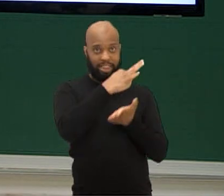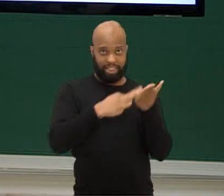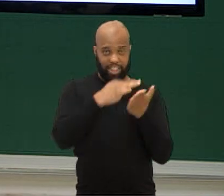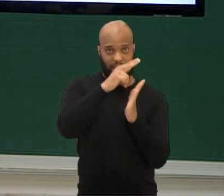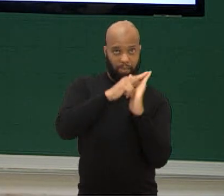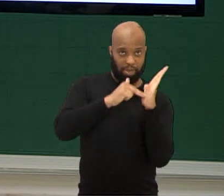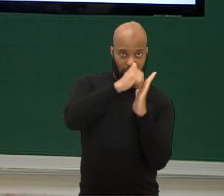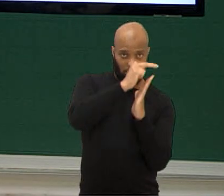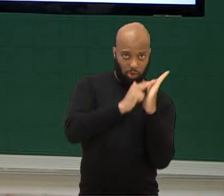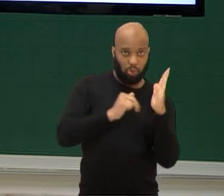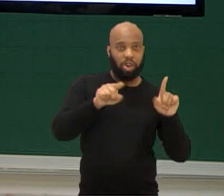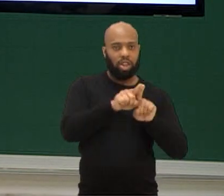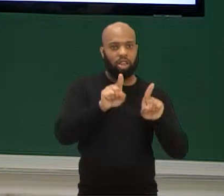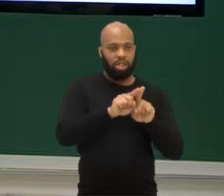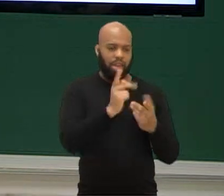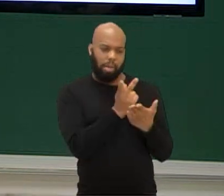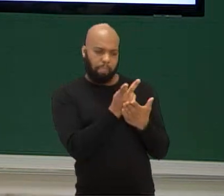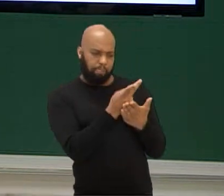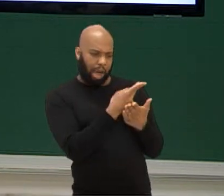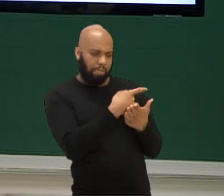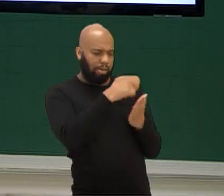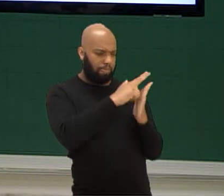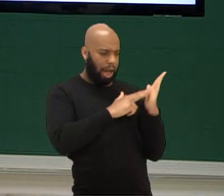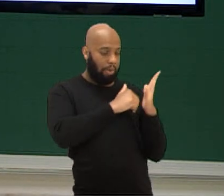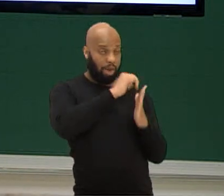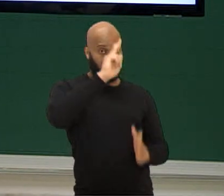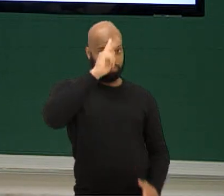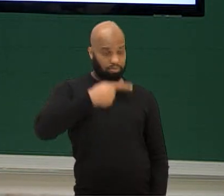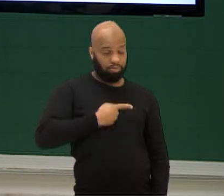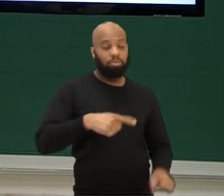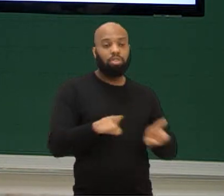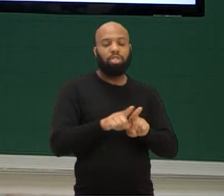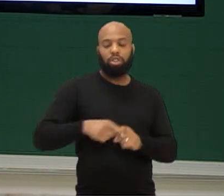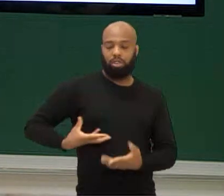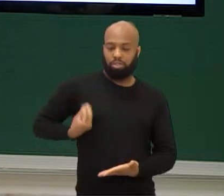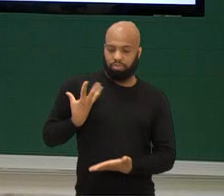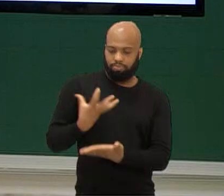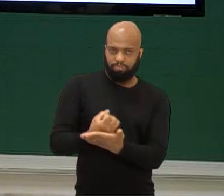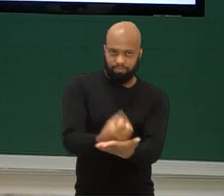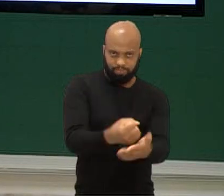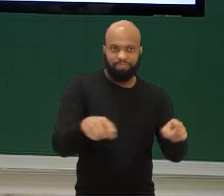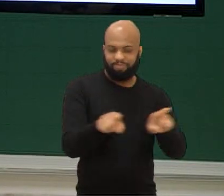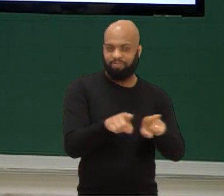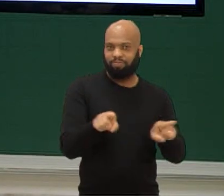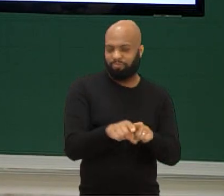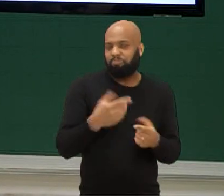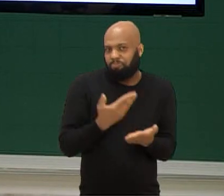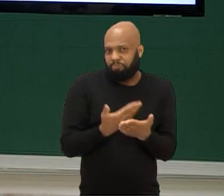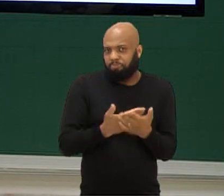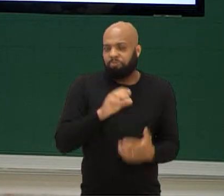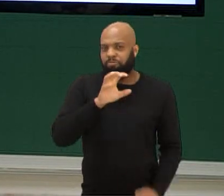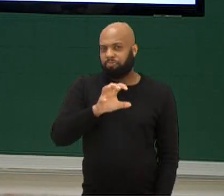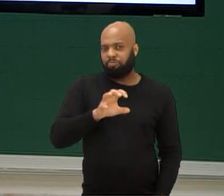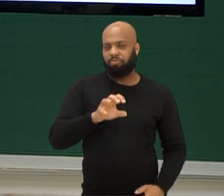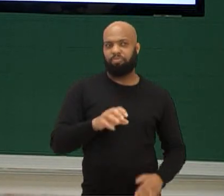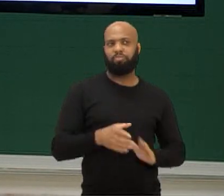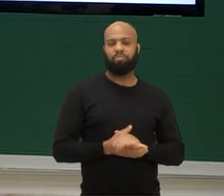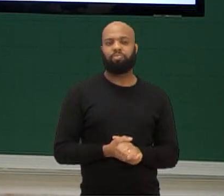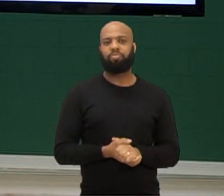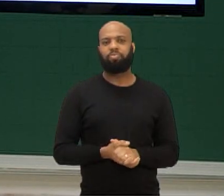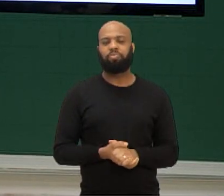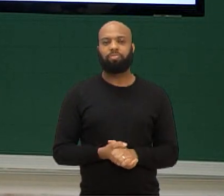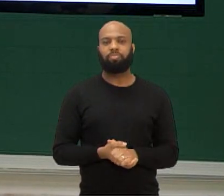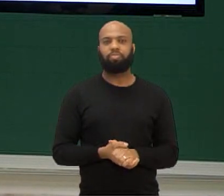pintura, sobre o autorretrato e autobiografia, né? E biografia, ou melhor dizendo, autobiografia, quando a pessoa escreve sobre ela